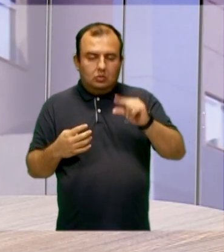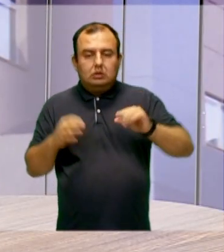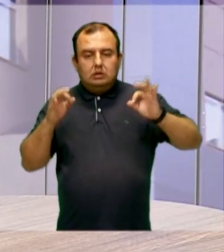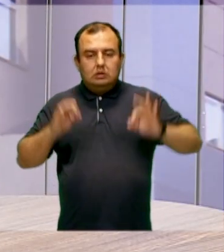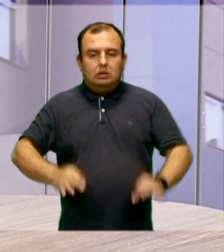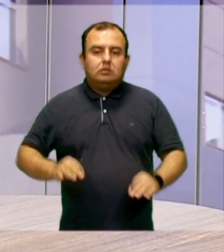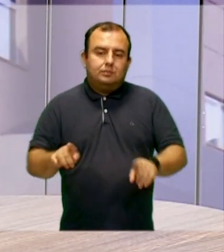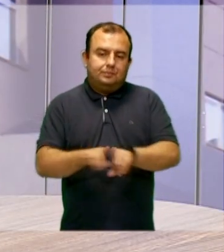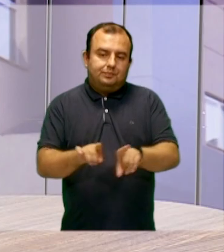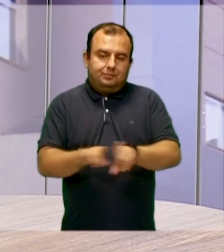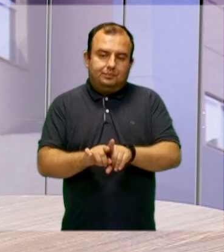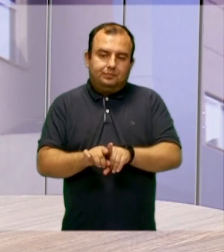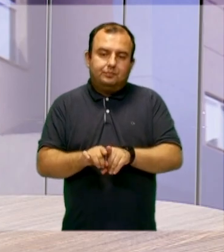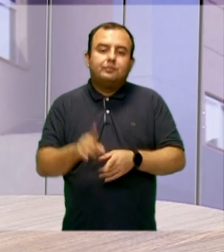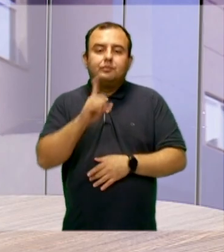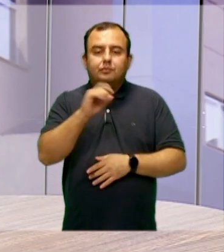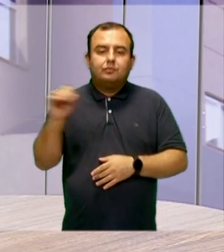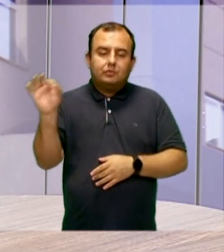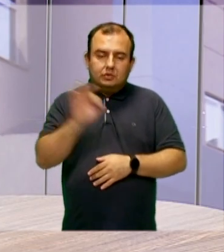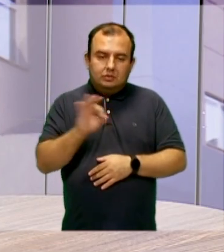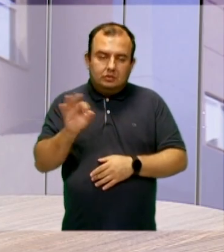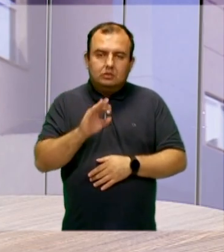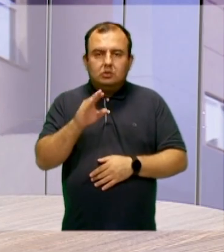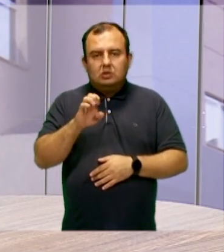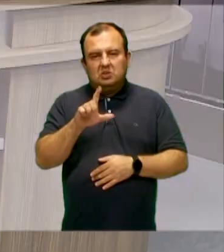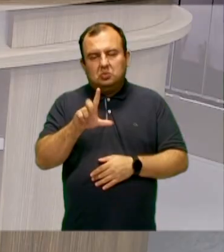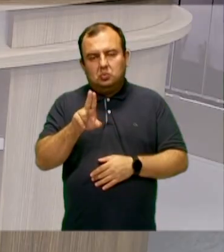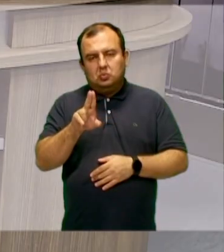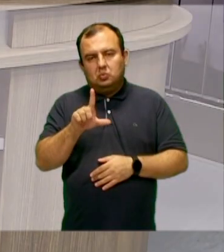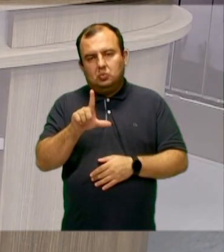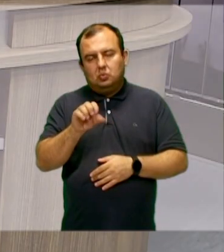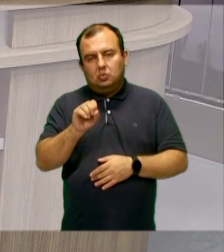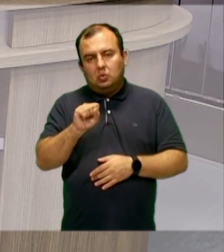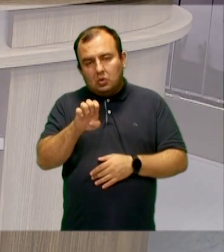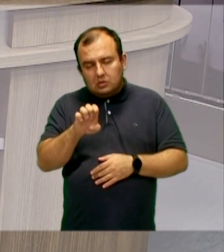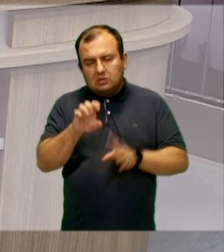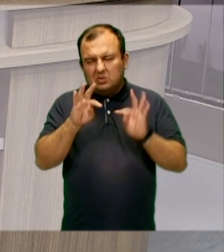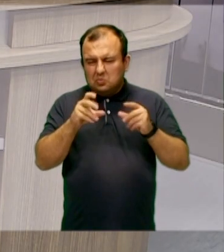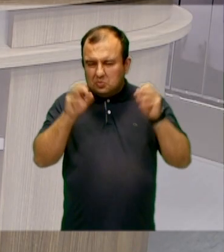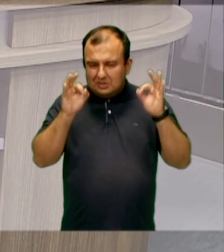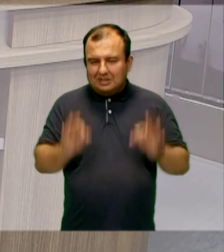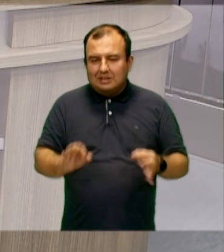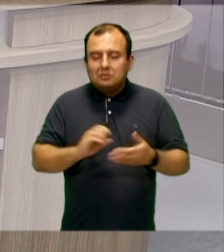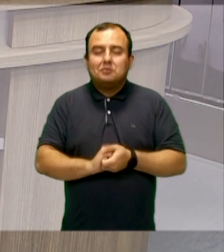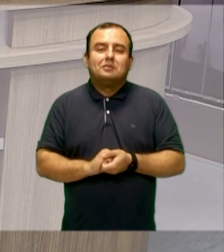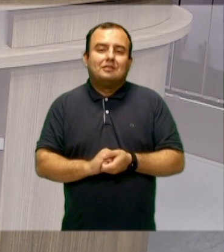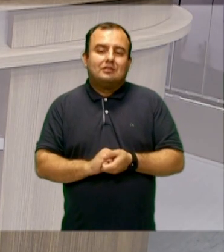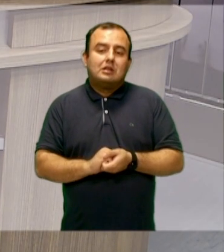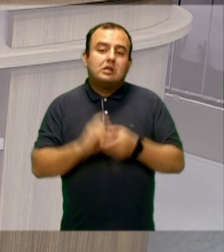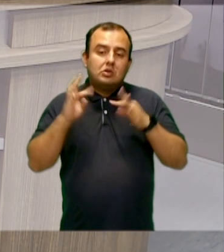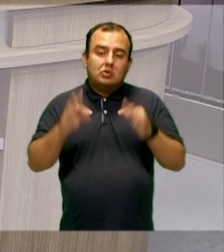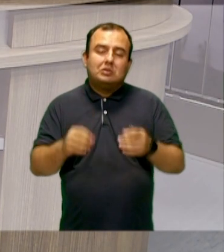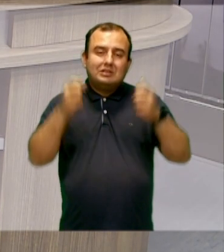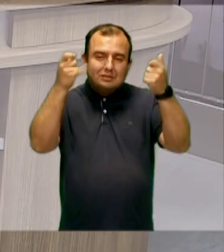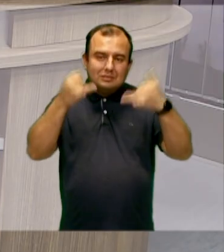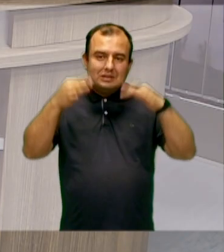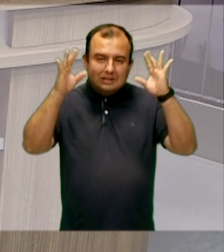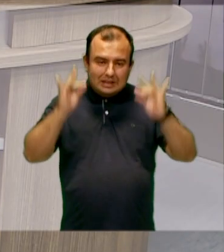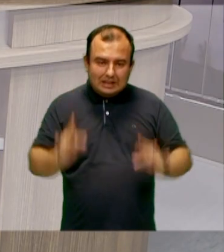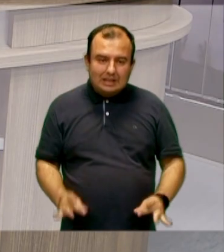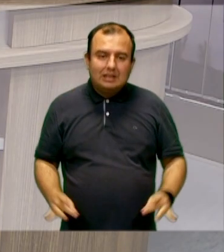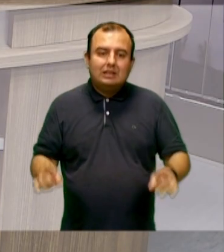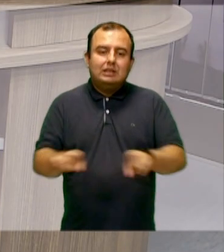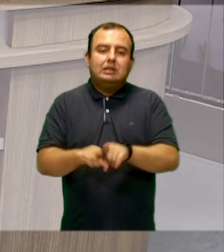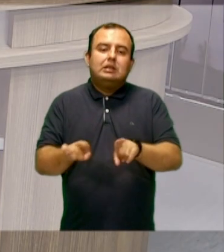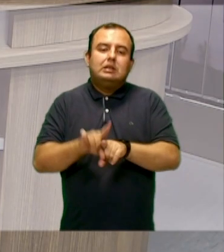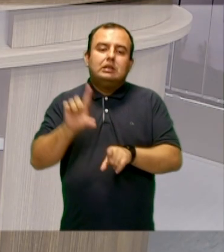se realmente é 100% celulose, enfim, com toda aquela descrição que a gente tem lá